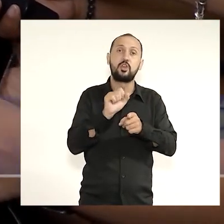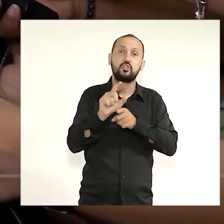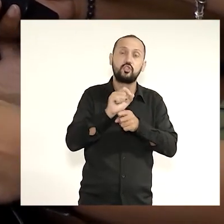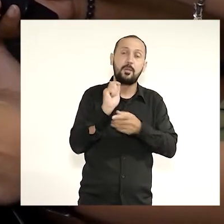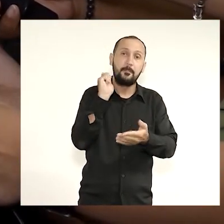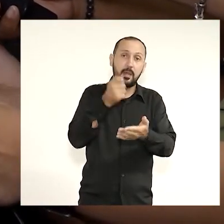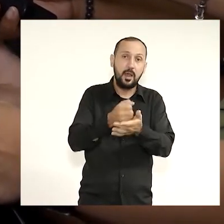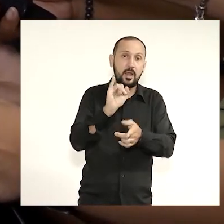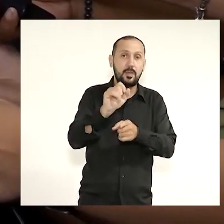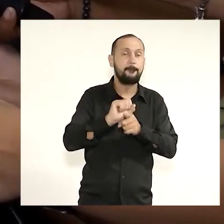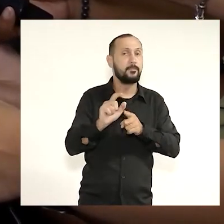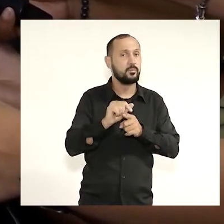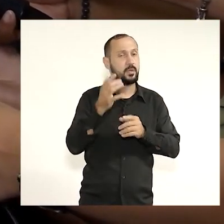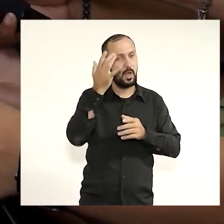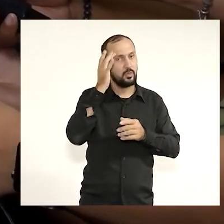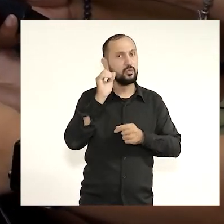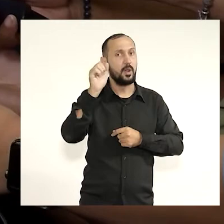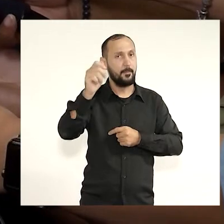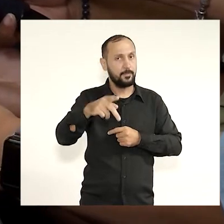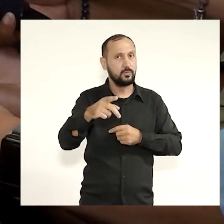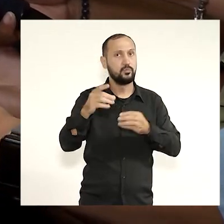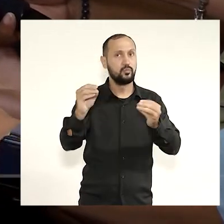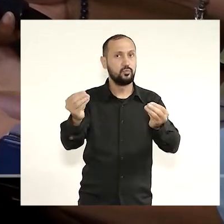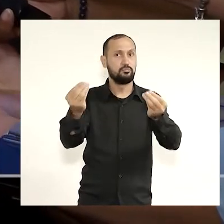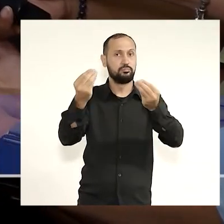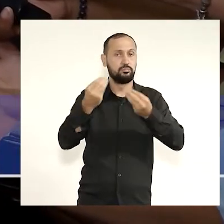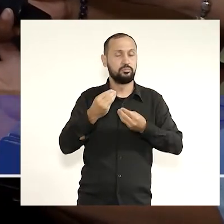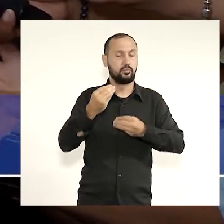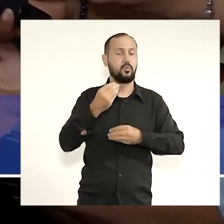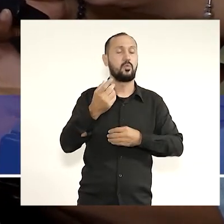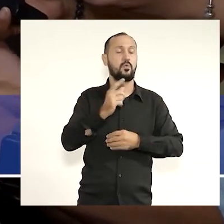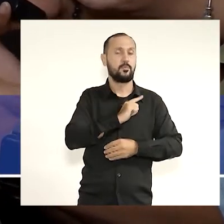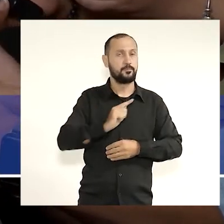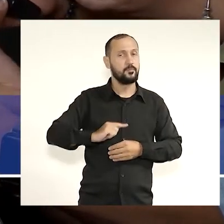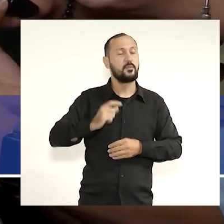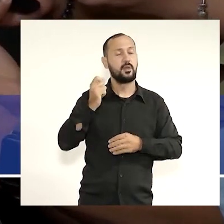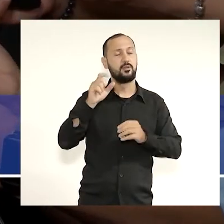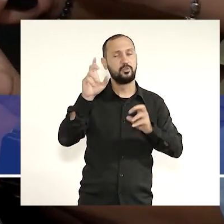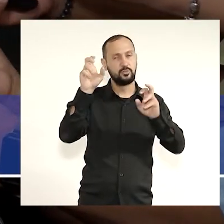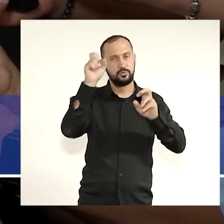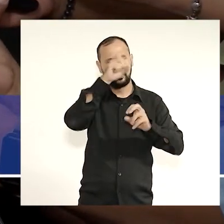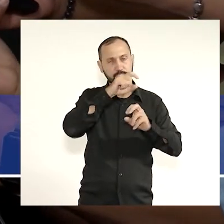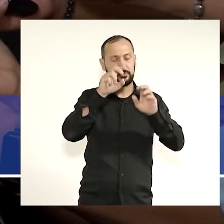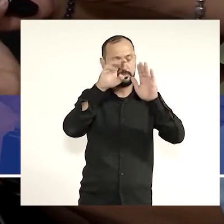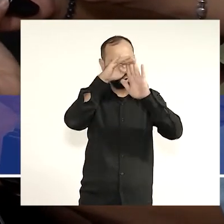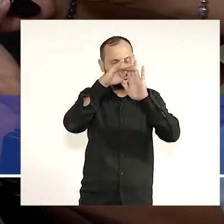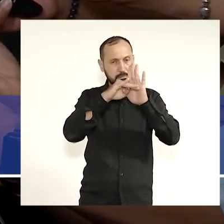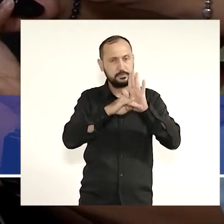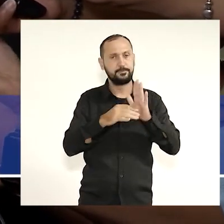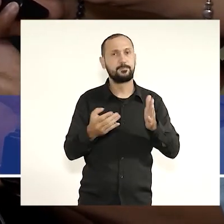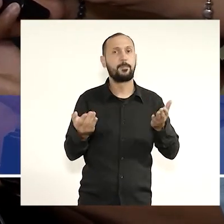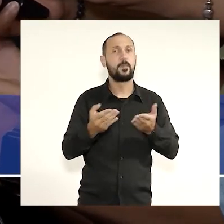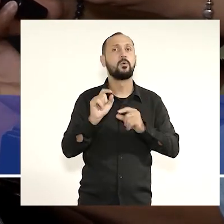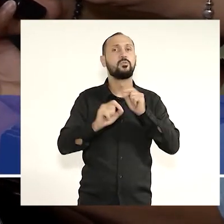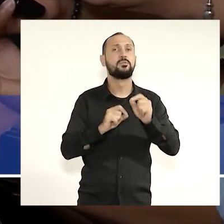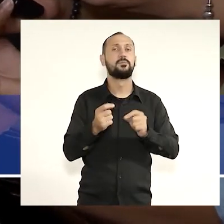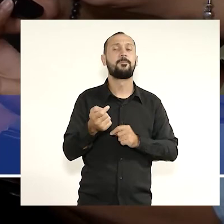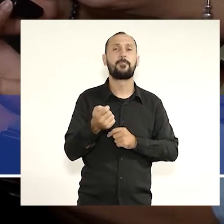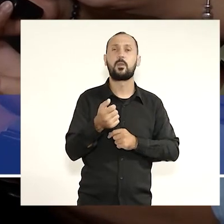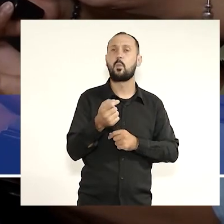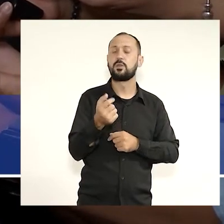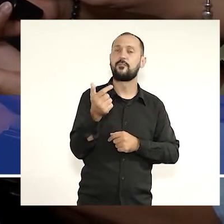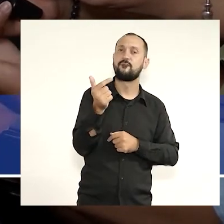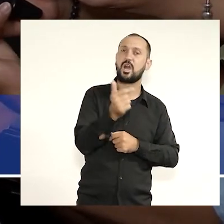bastante aprovando a reforma previdenciária que o governo nos enviou no ano passado, uma pauta difícil, mas que nós saímos na frente. Você vê que